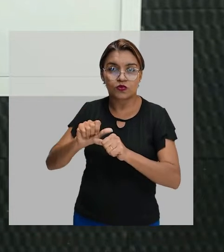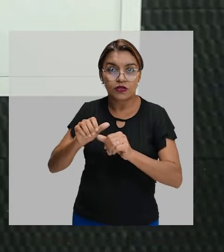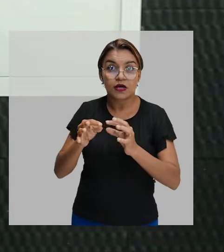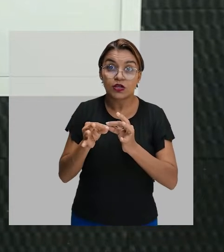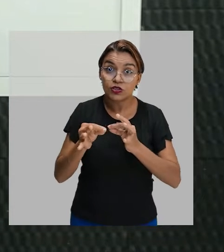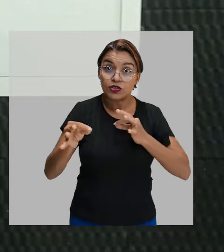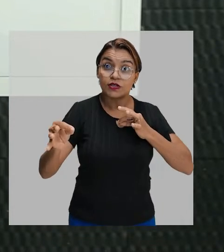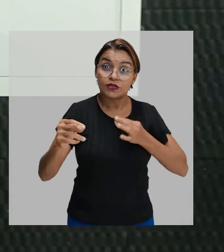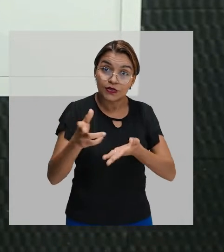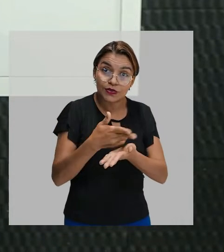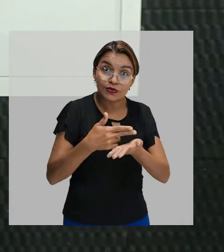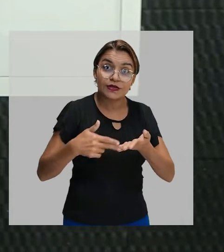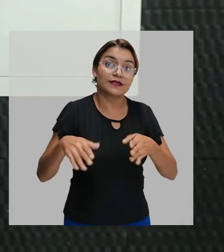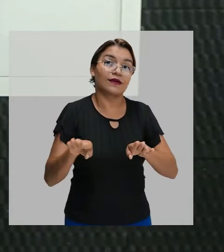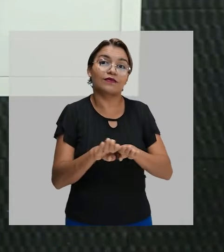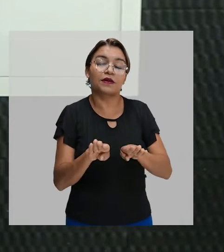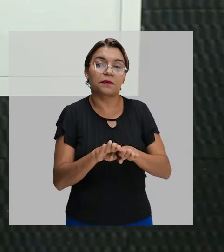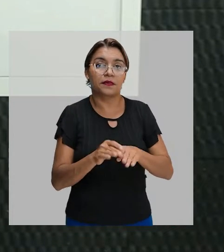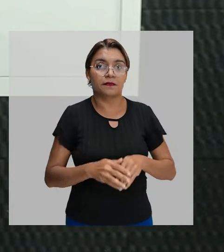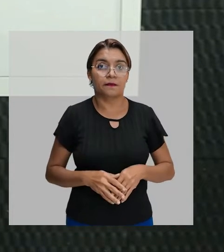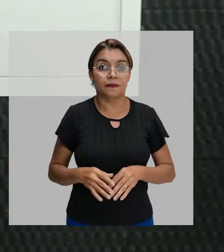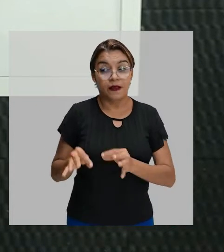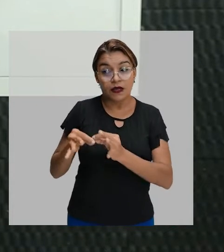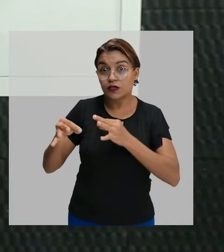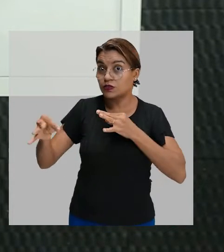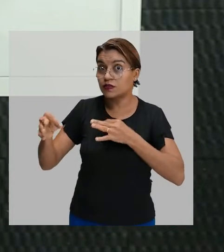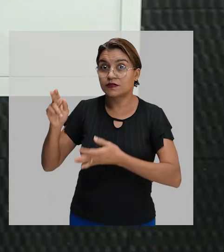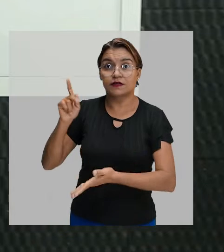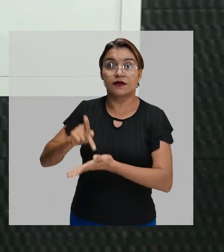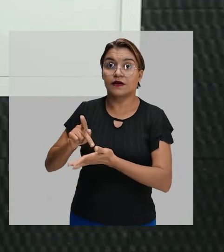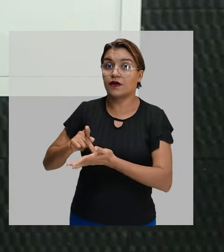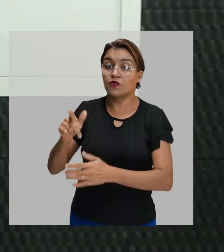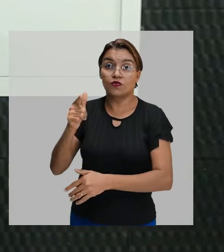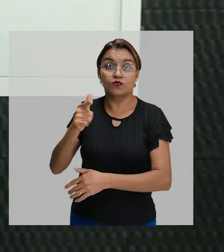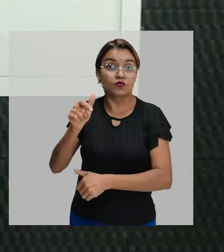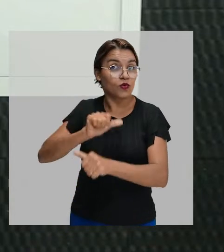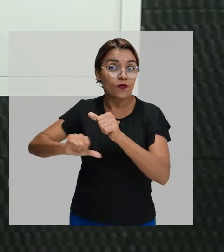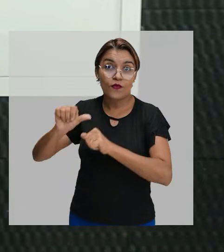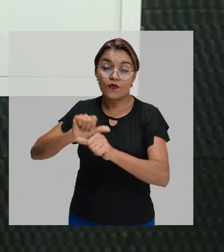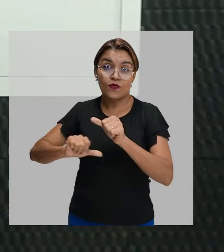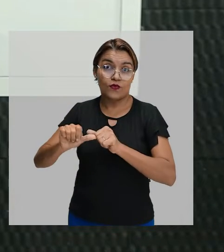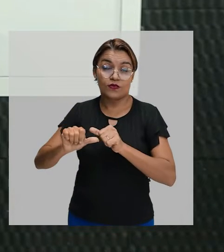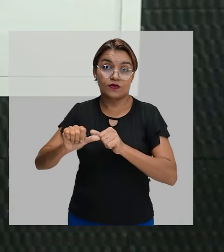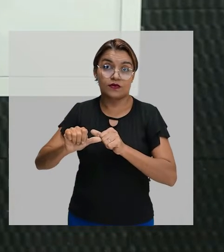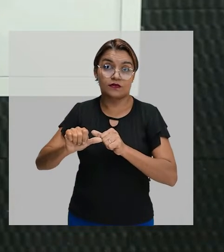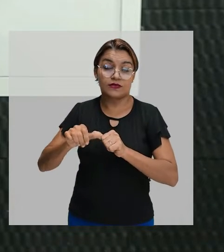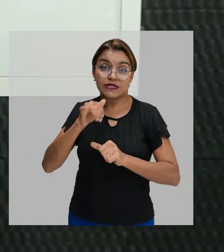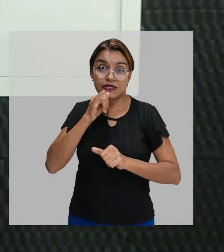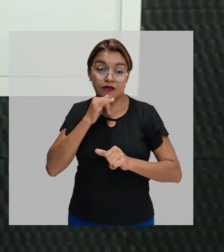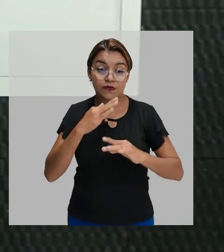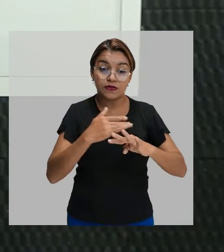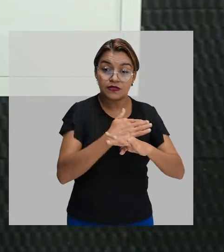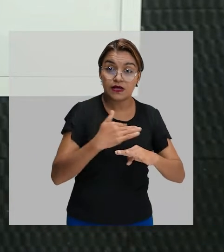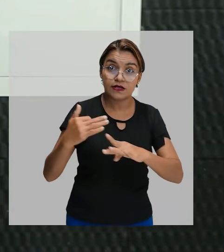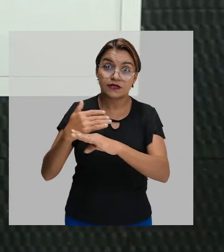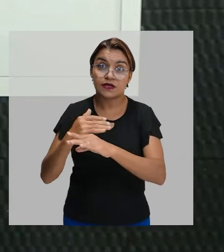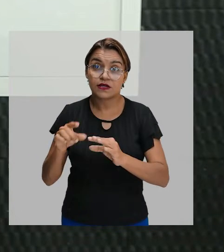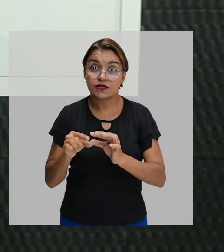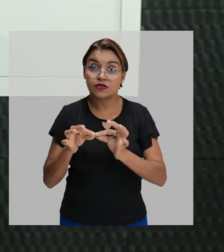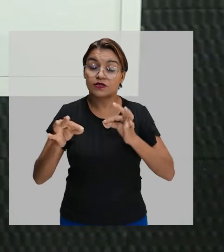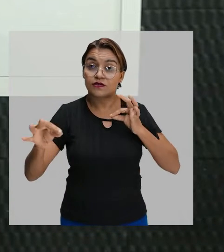distância no desenho A Distância real ela não muda porque a distância entre uma cidade e outra você sempre é mesmo